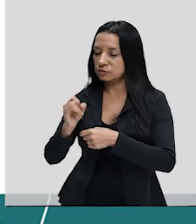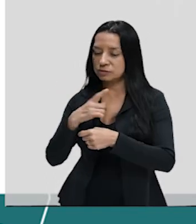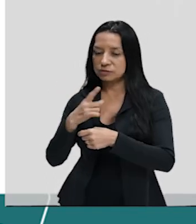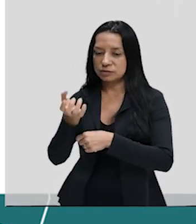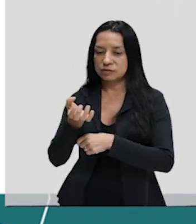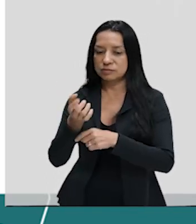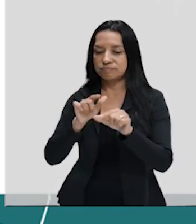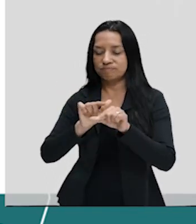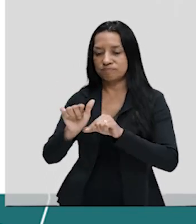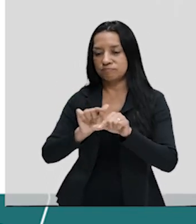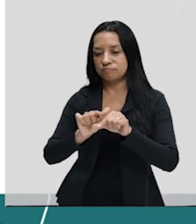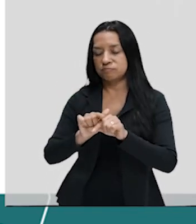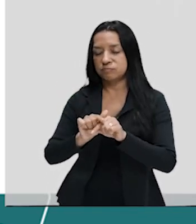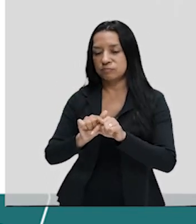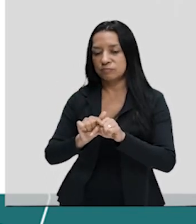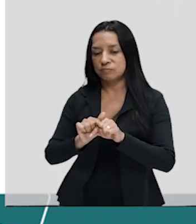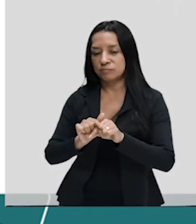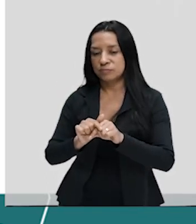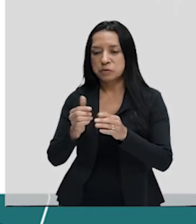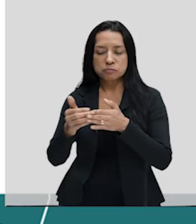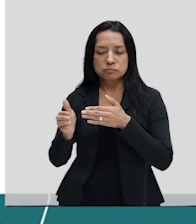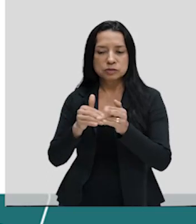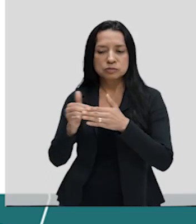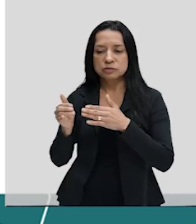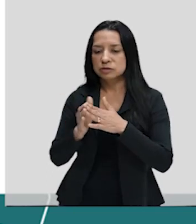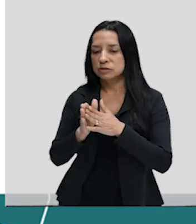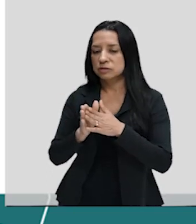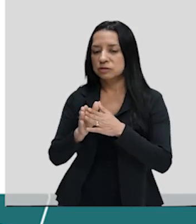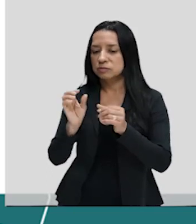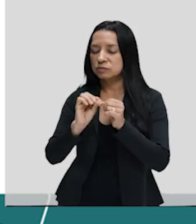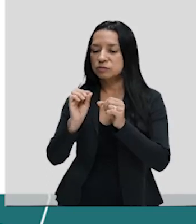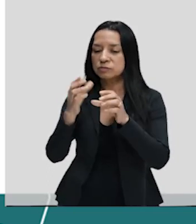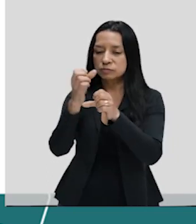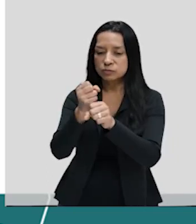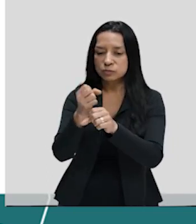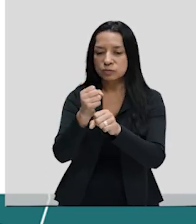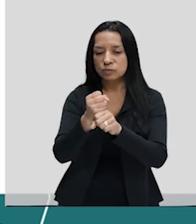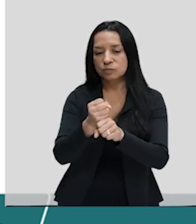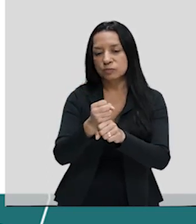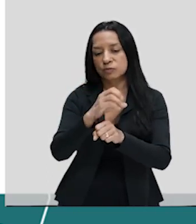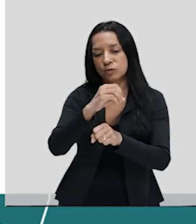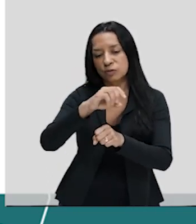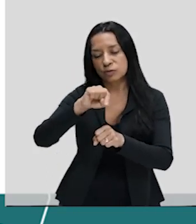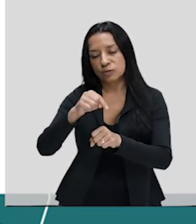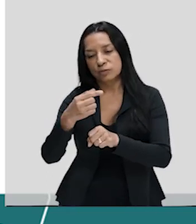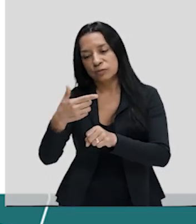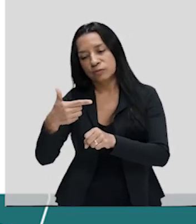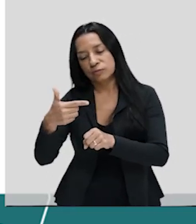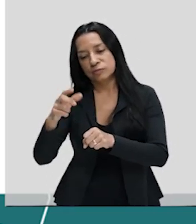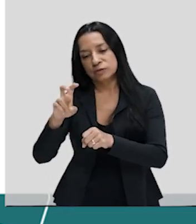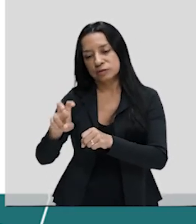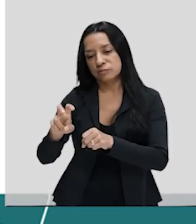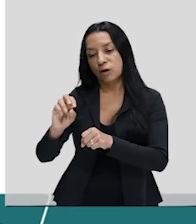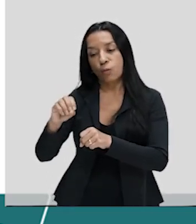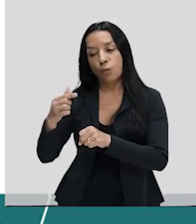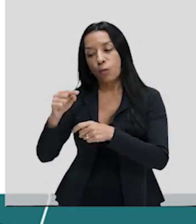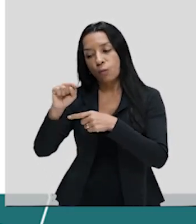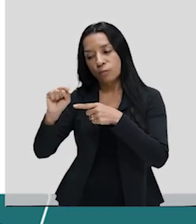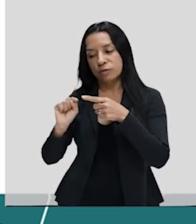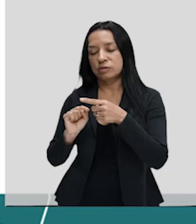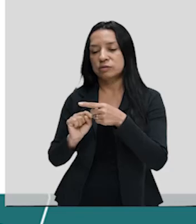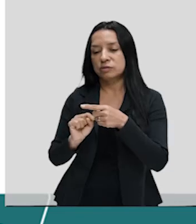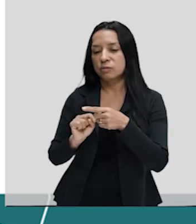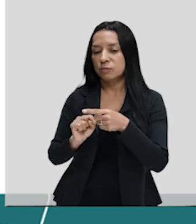sua continha com o número no formato decimal ou com o número no formato fracionário, o fato é